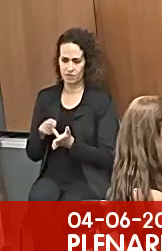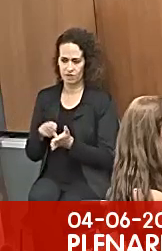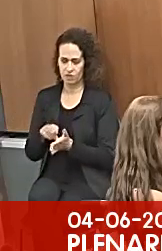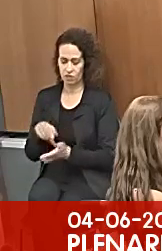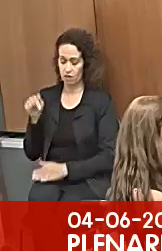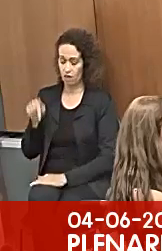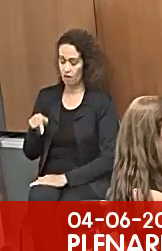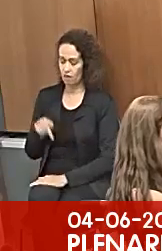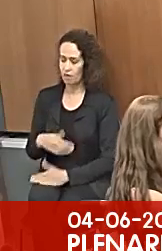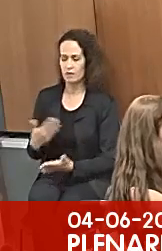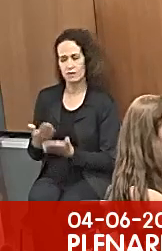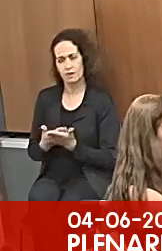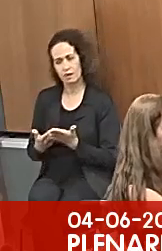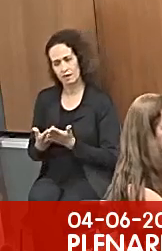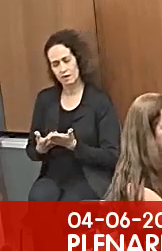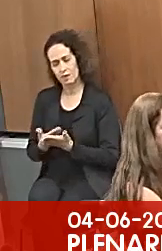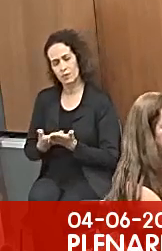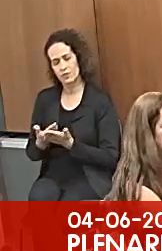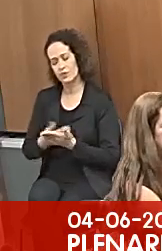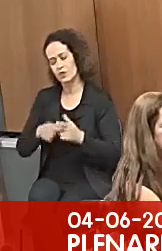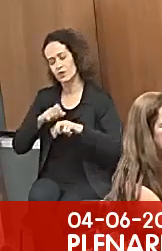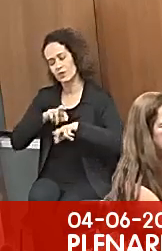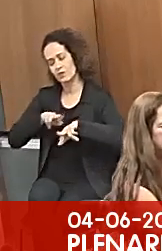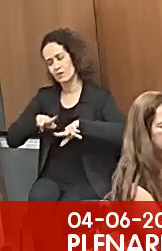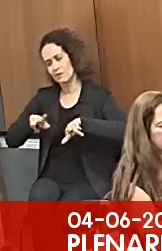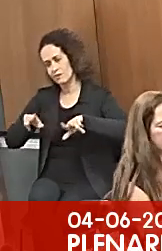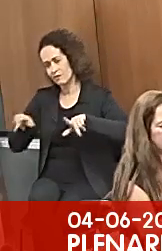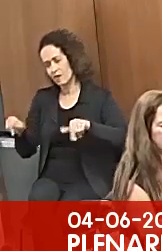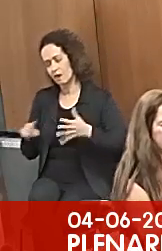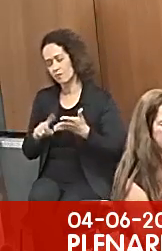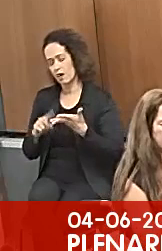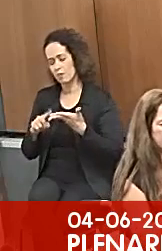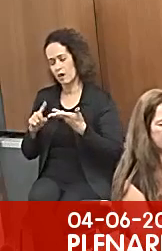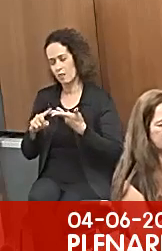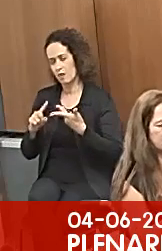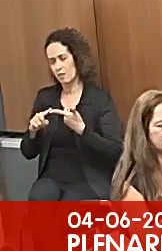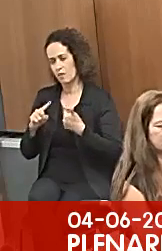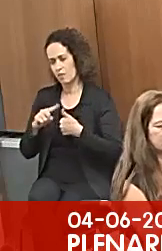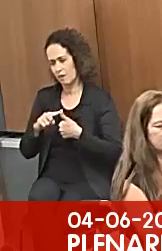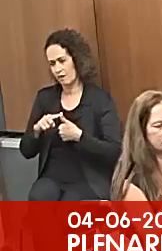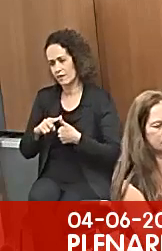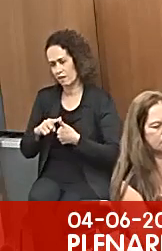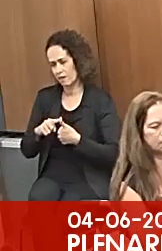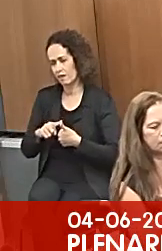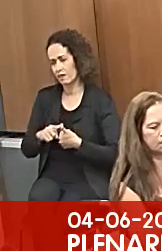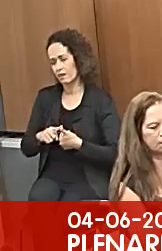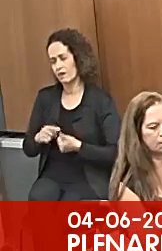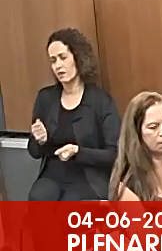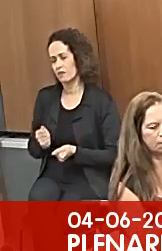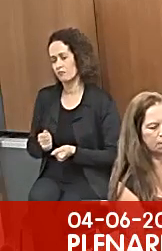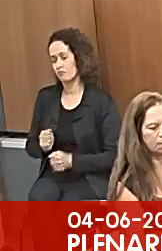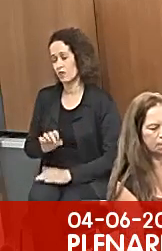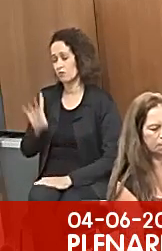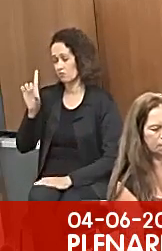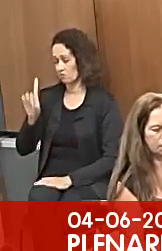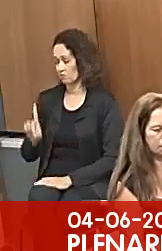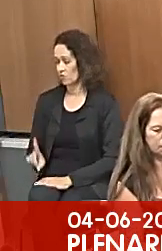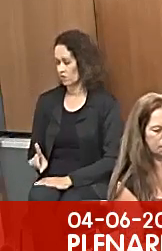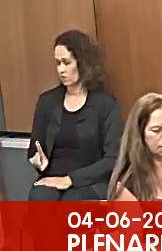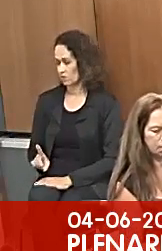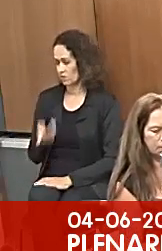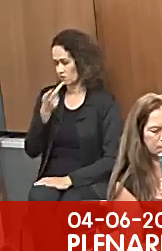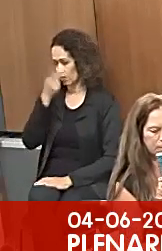de várias causas, de várias especialidades dentro dos direitos da pessoa com deficiência,